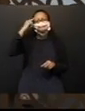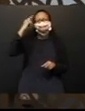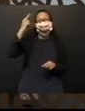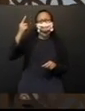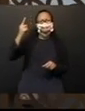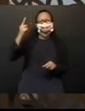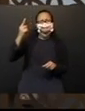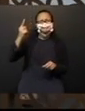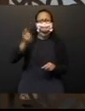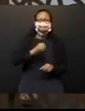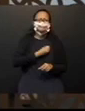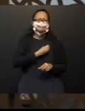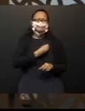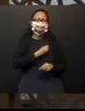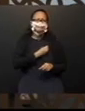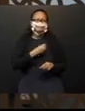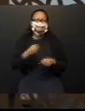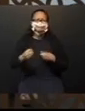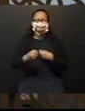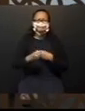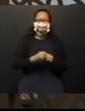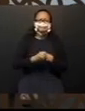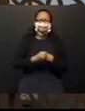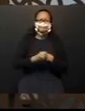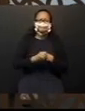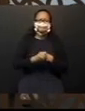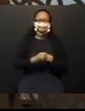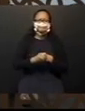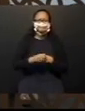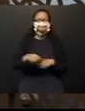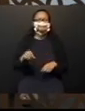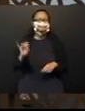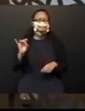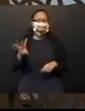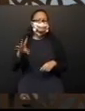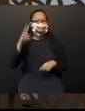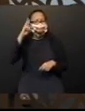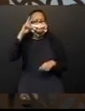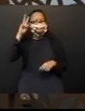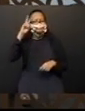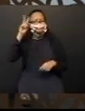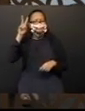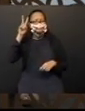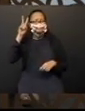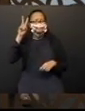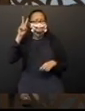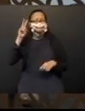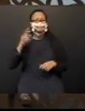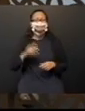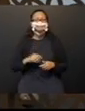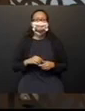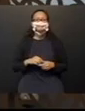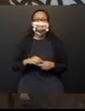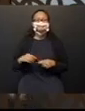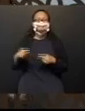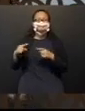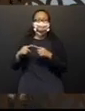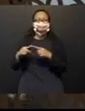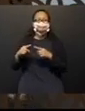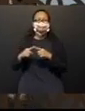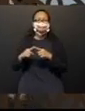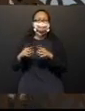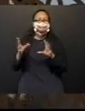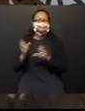isso, é o número mais próximo, tá? Só relembrando. Então, esses tipos de